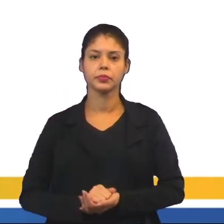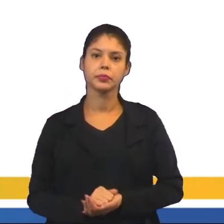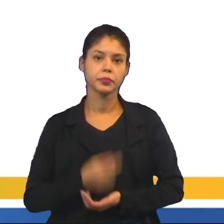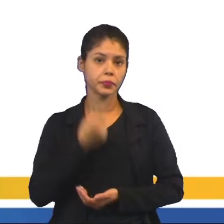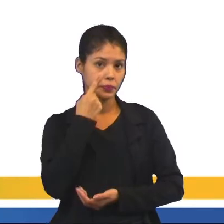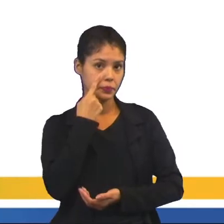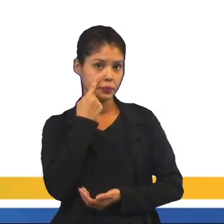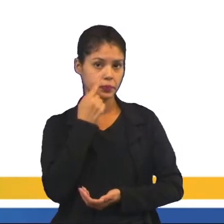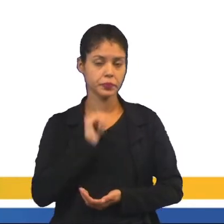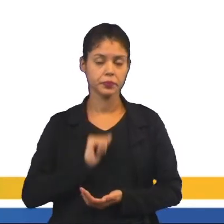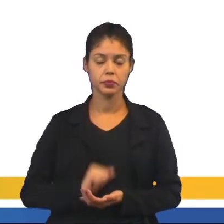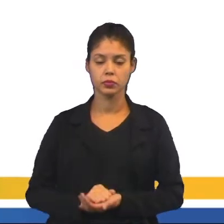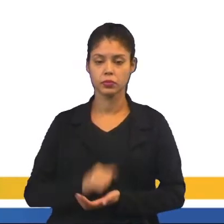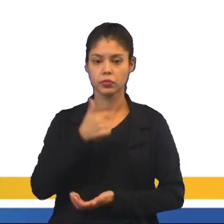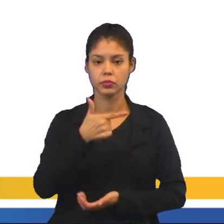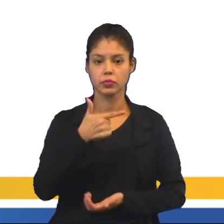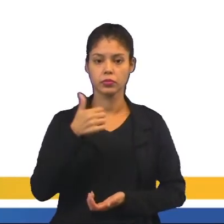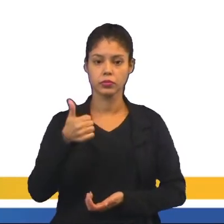0,212, ou seja,